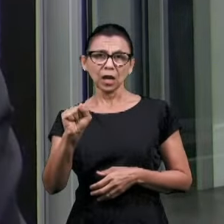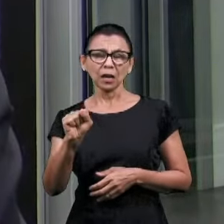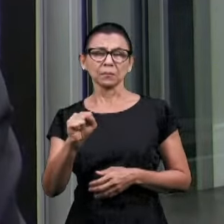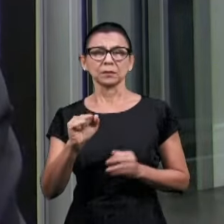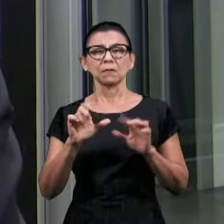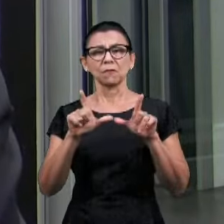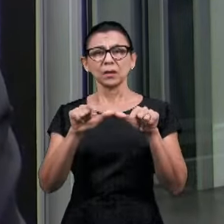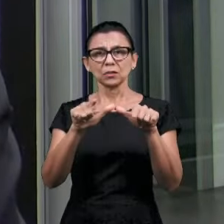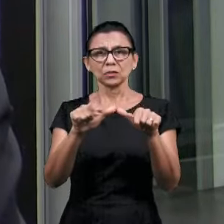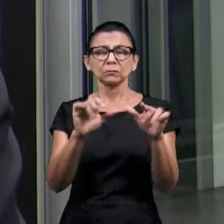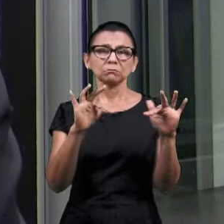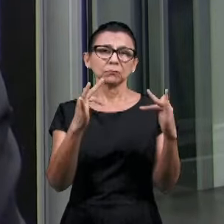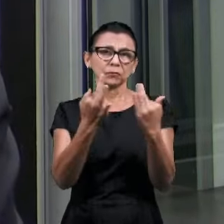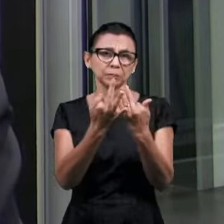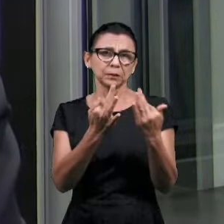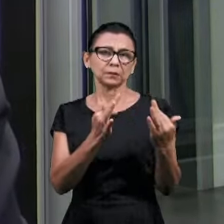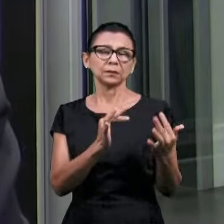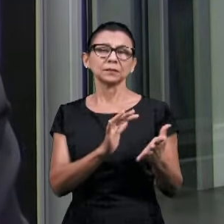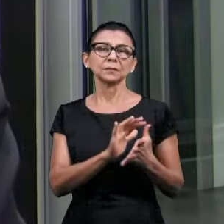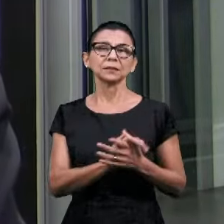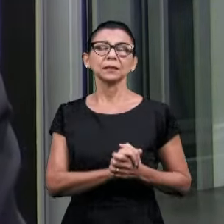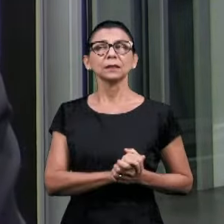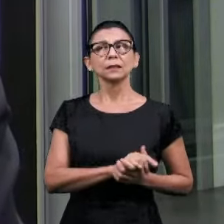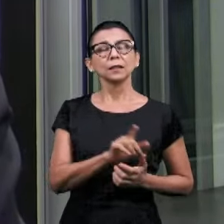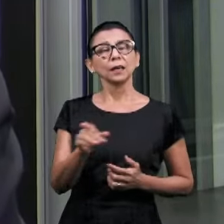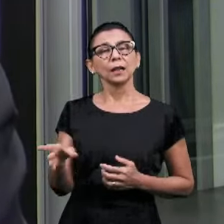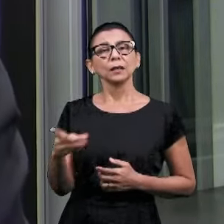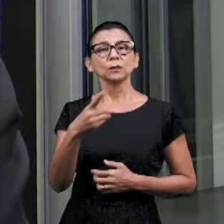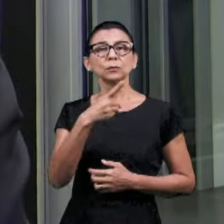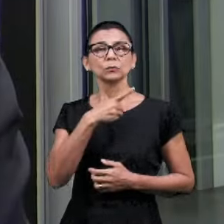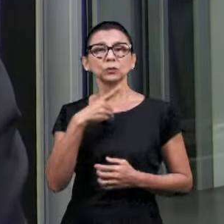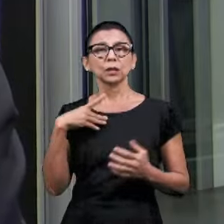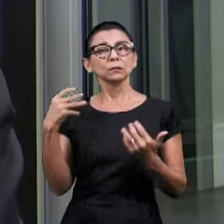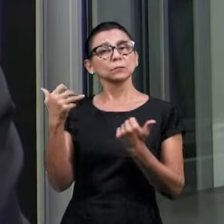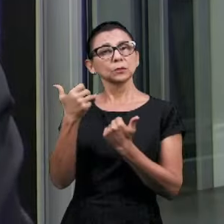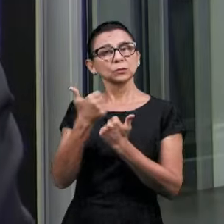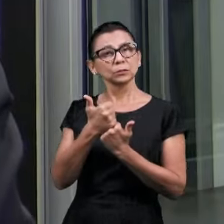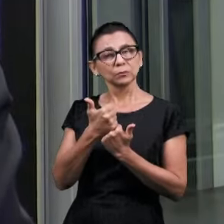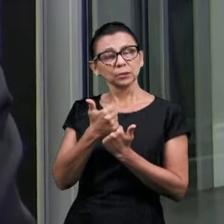esposa, e aquela mensagem, ela